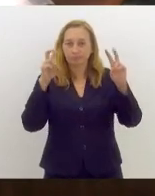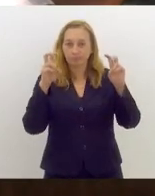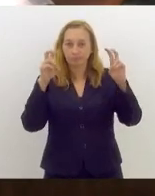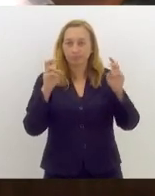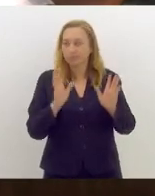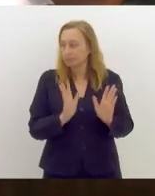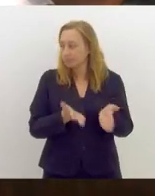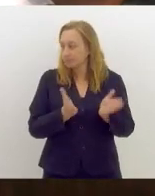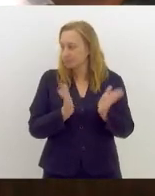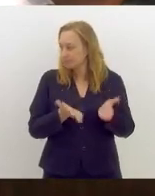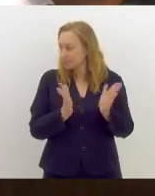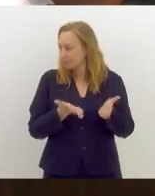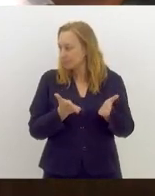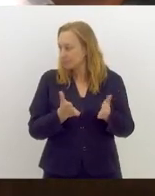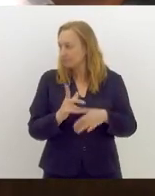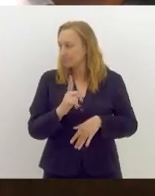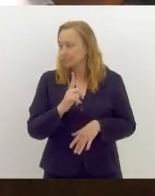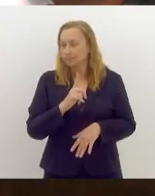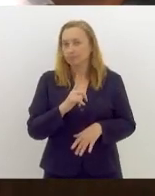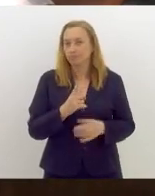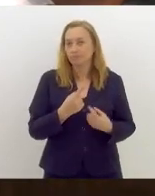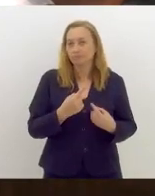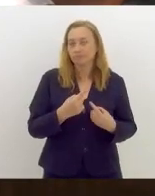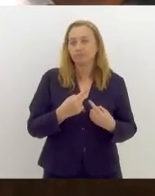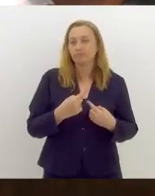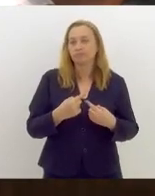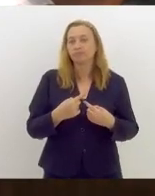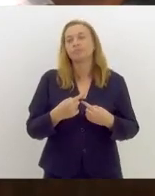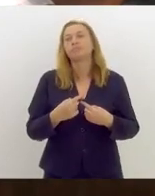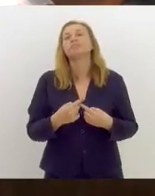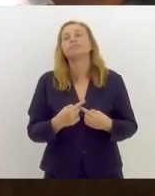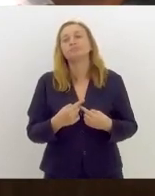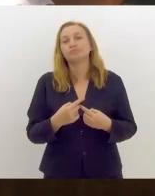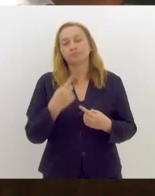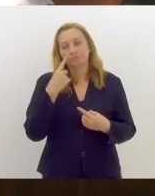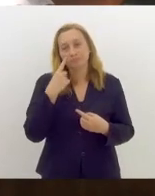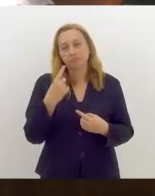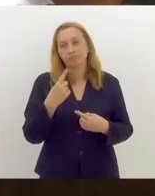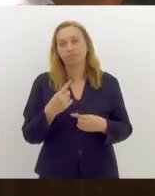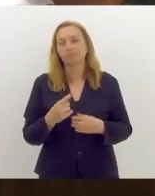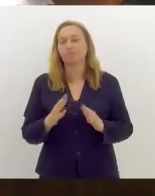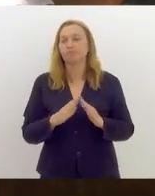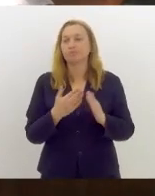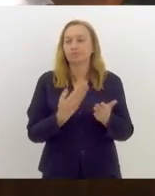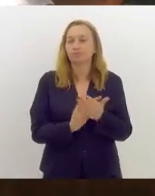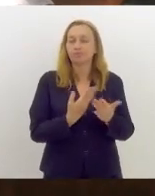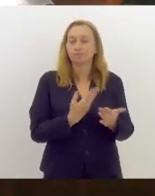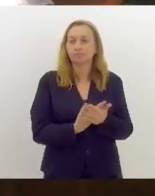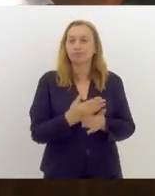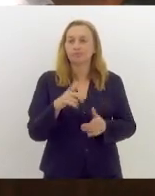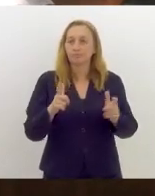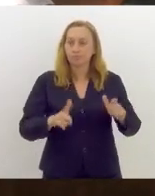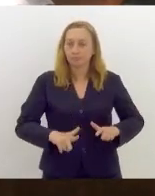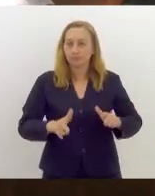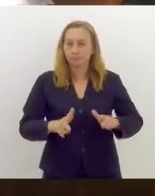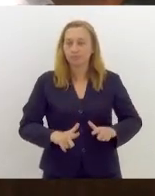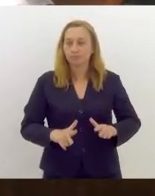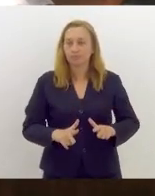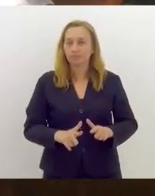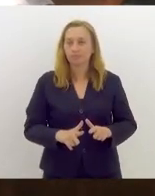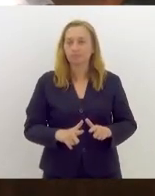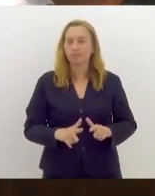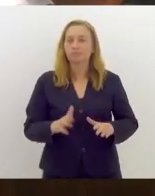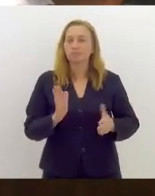que hoje a gente já tenta enfrentar no cotidiano escolar no sentido de fazer do espaço escolar um espaço